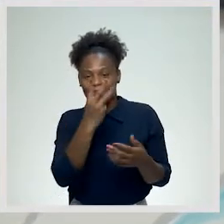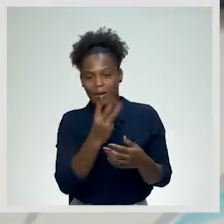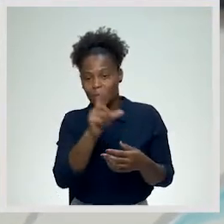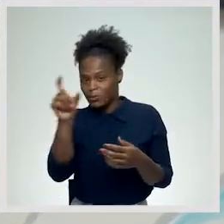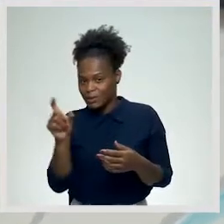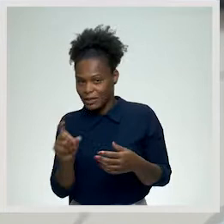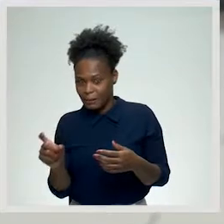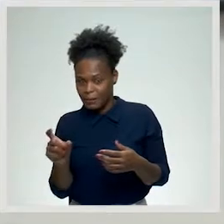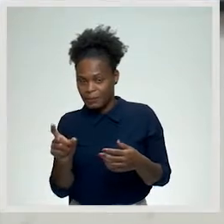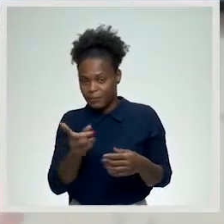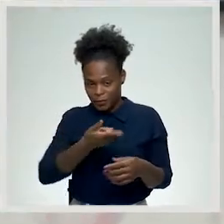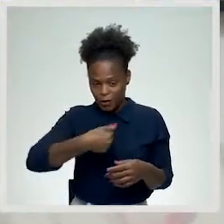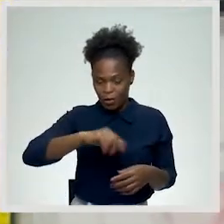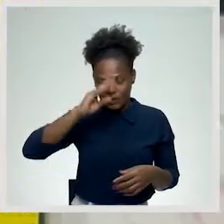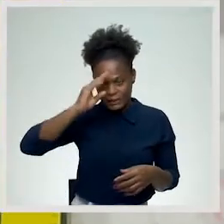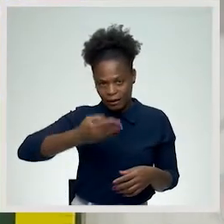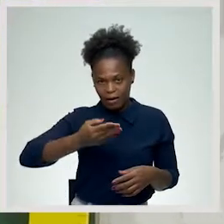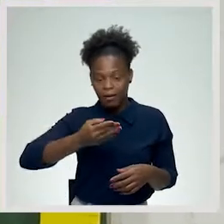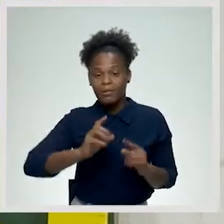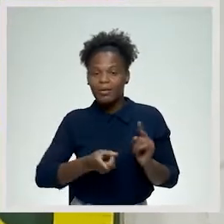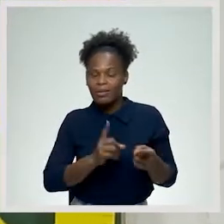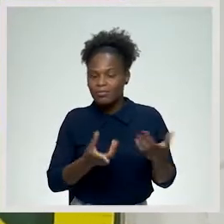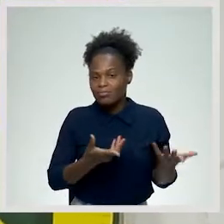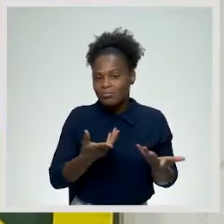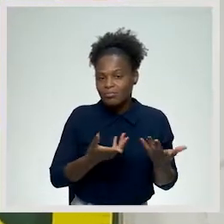WZ. Nós sabemos que